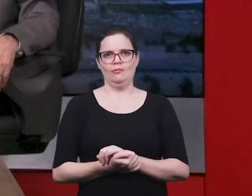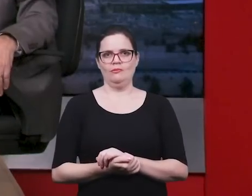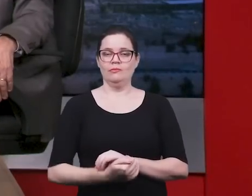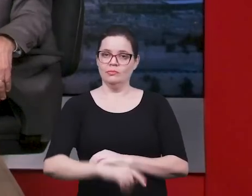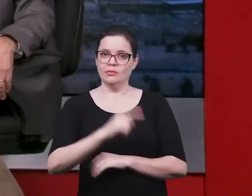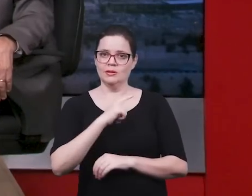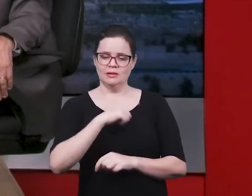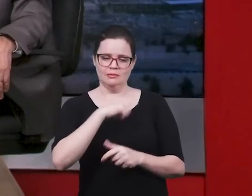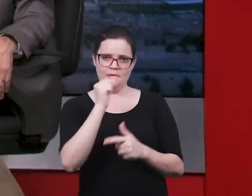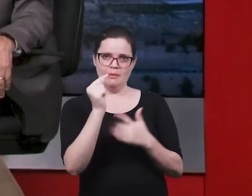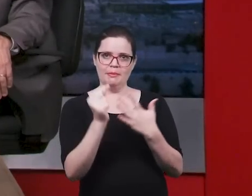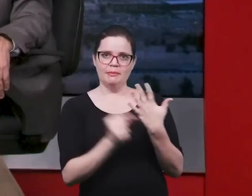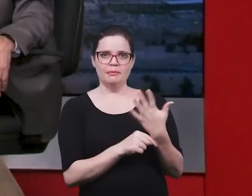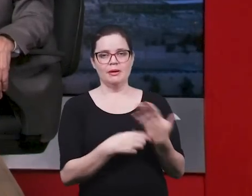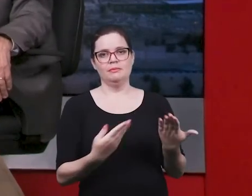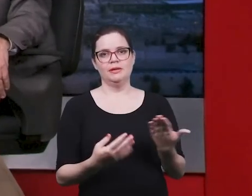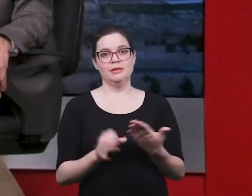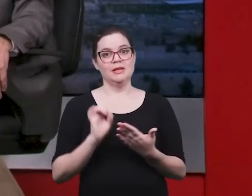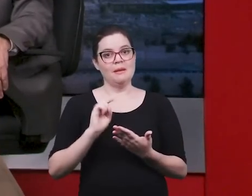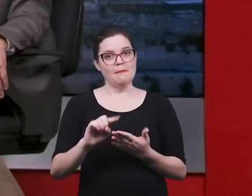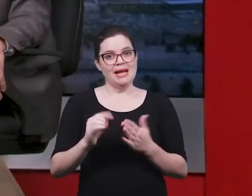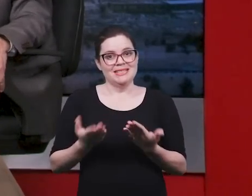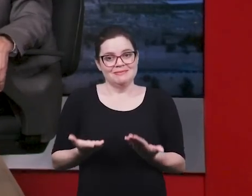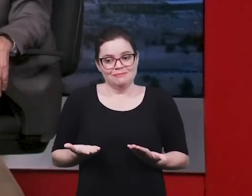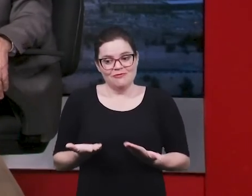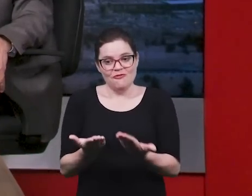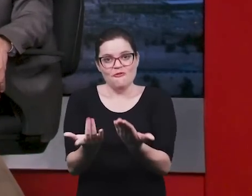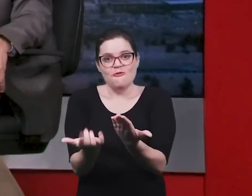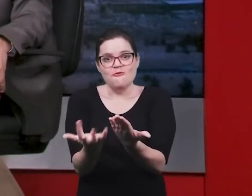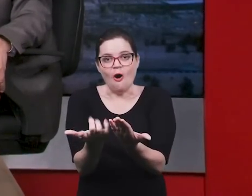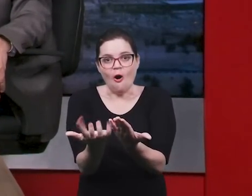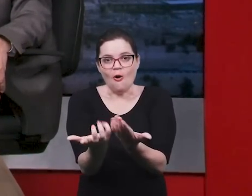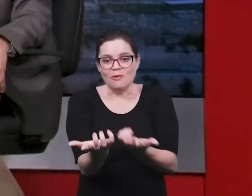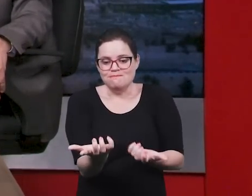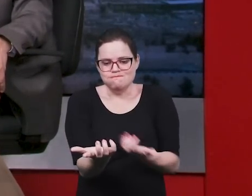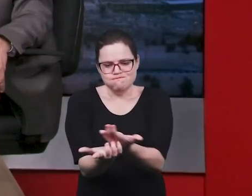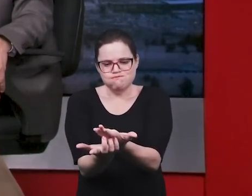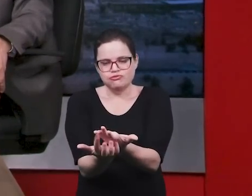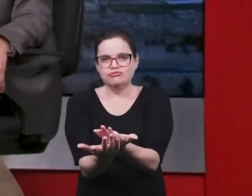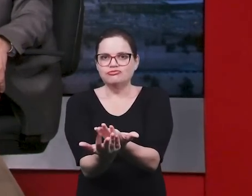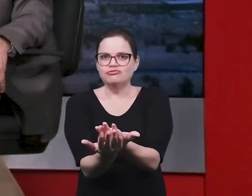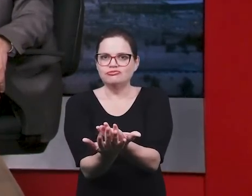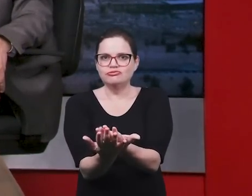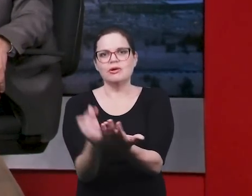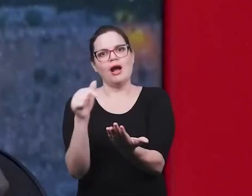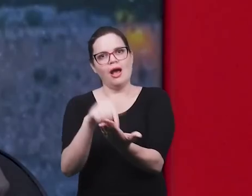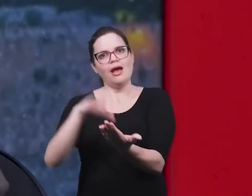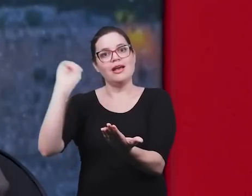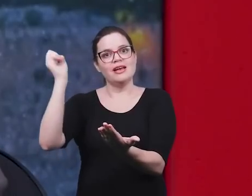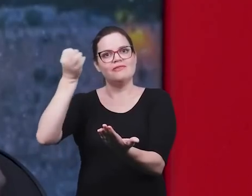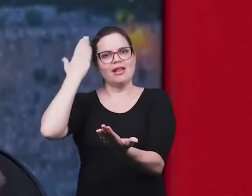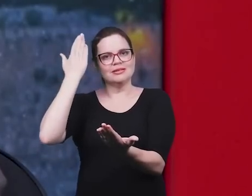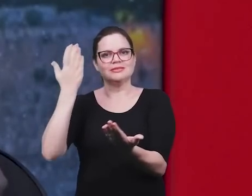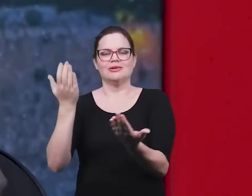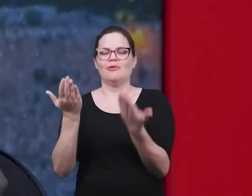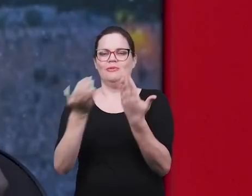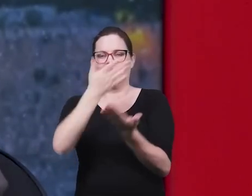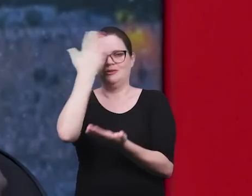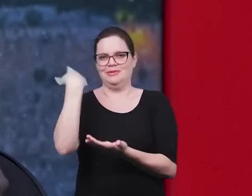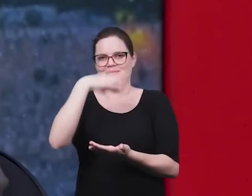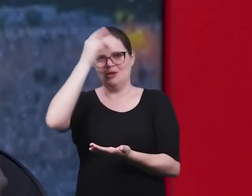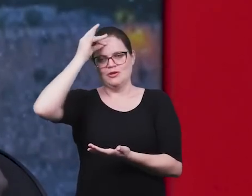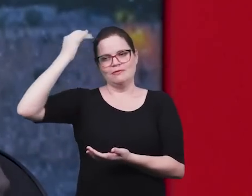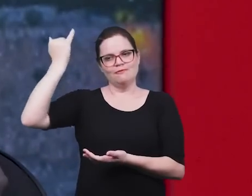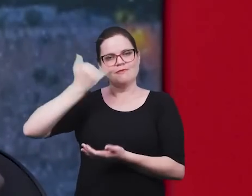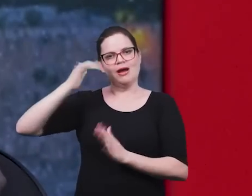Santo. Entra todos os elementos, mas é só a palavra na revelação. Mas eu queria aqui, para a gente poder